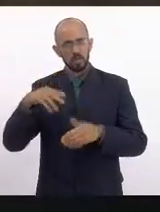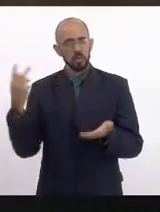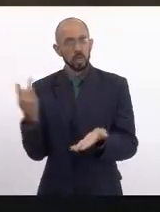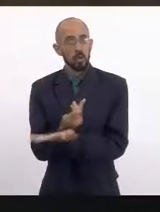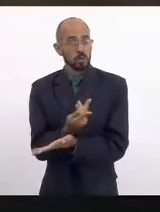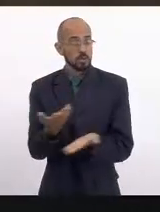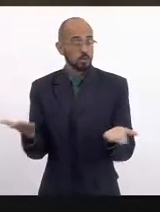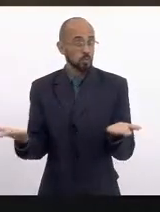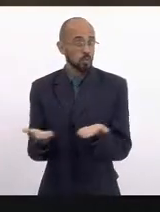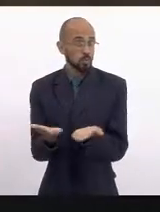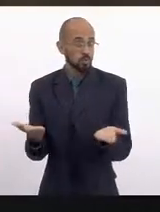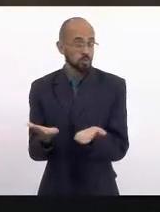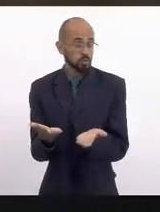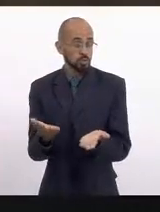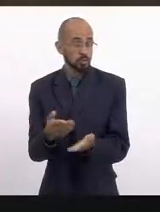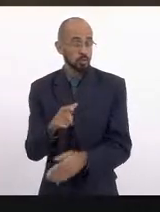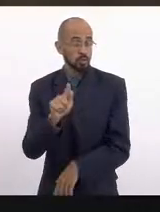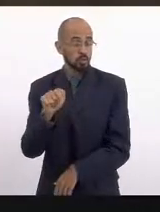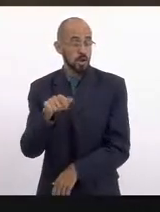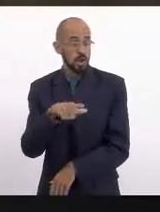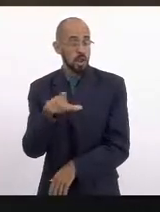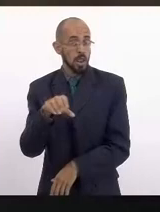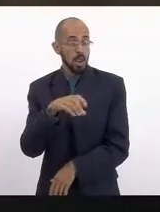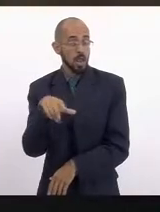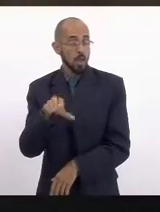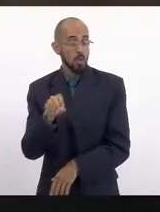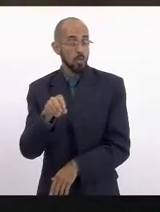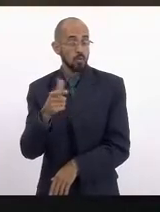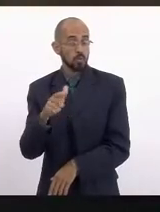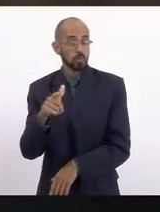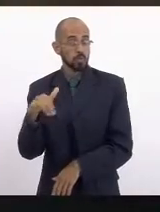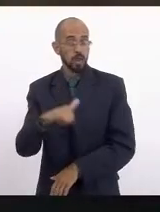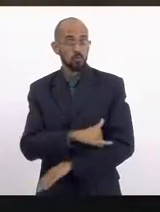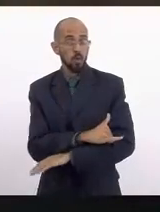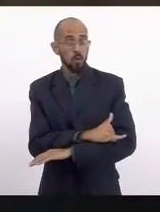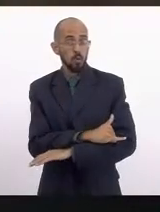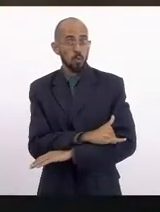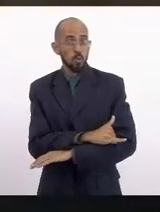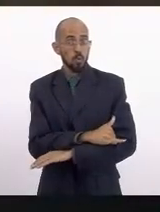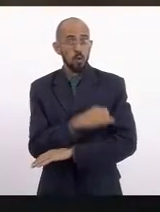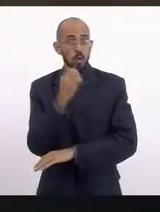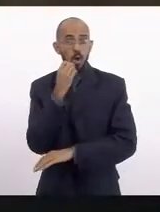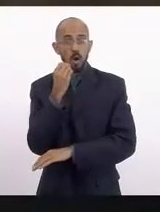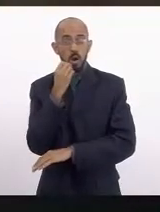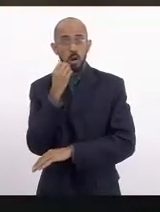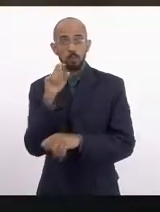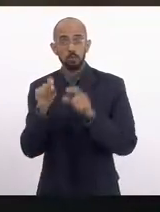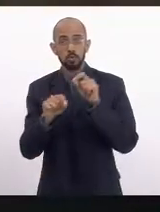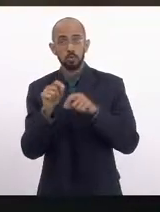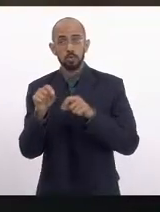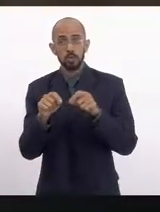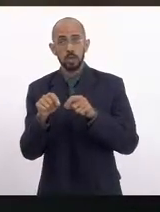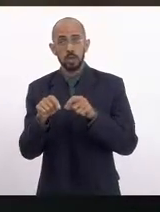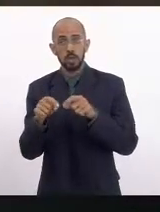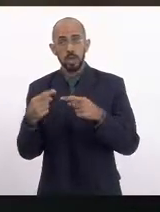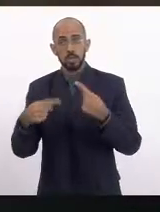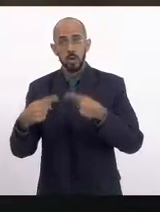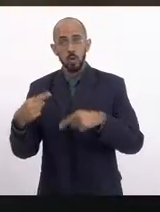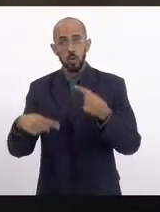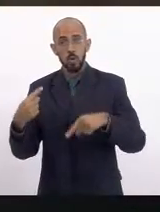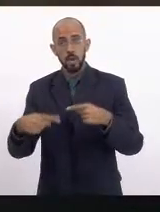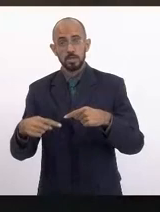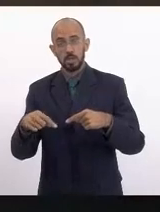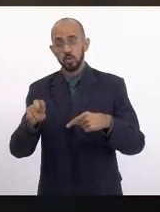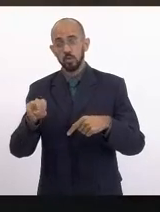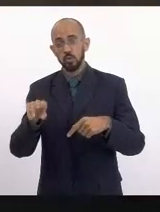hoje e o carinho por sua vez fica sem voo nenhum é óbvio que a concorrência eu nunca entre o